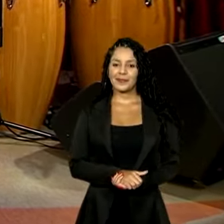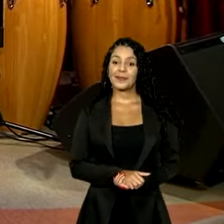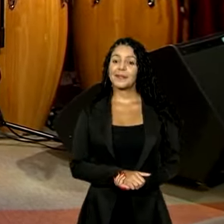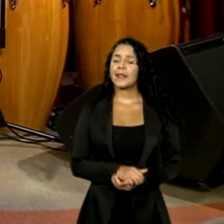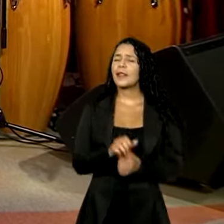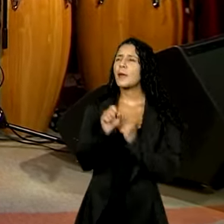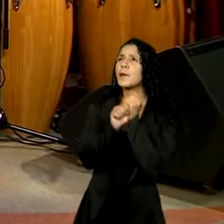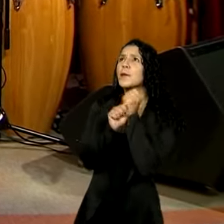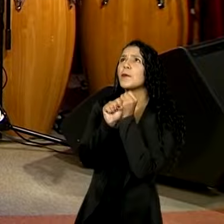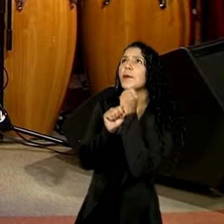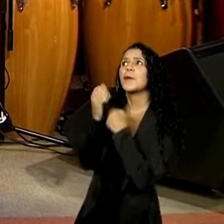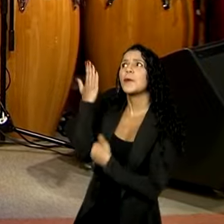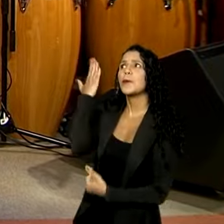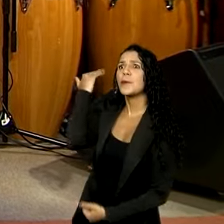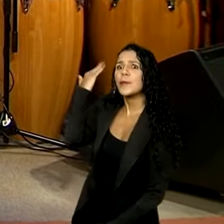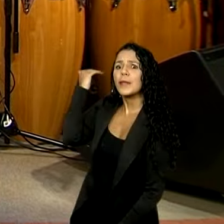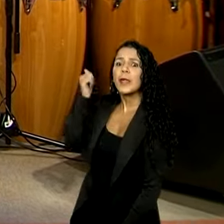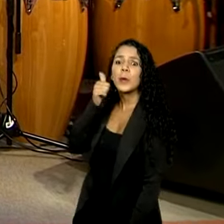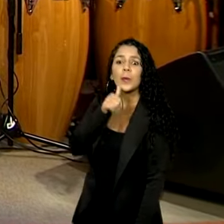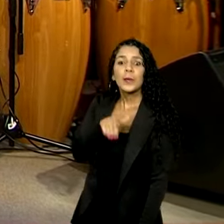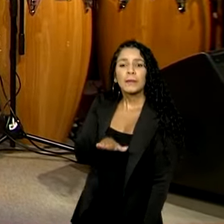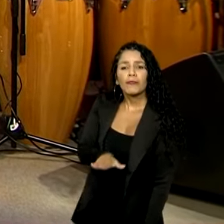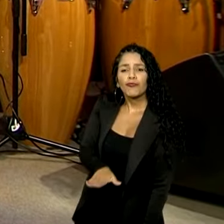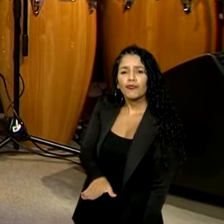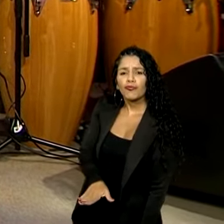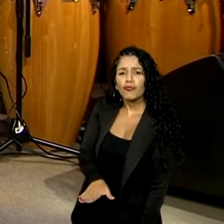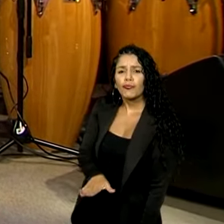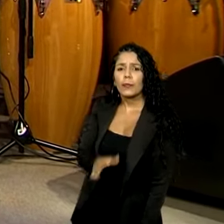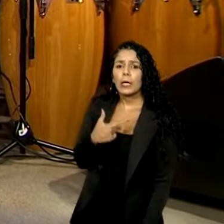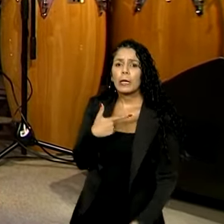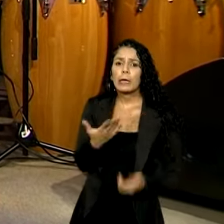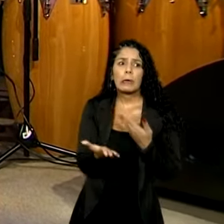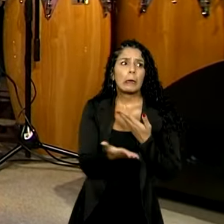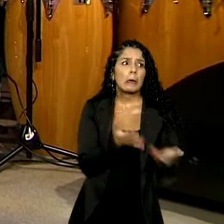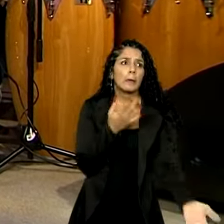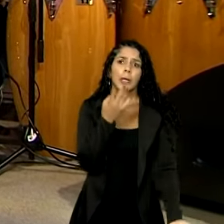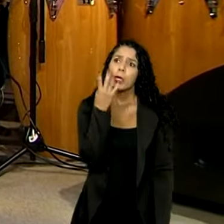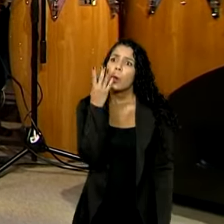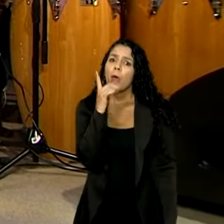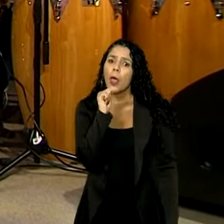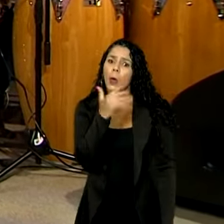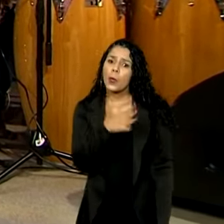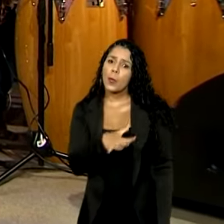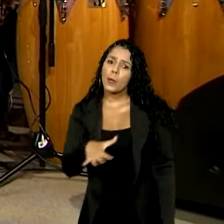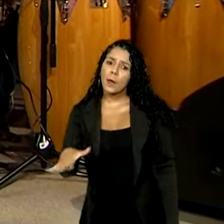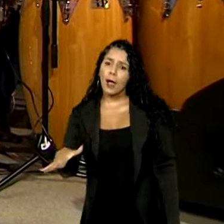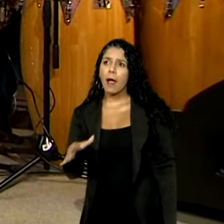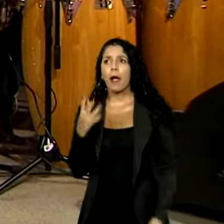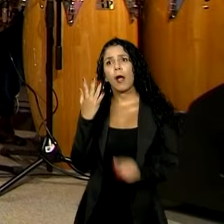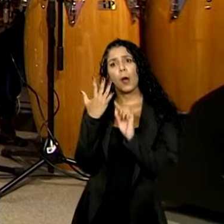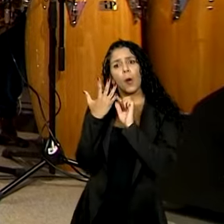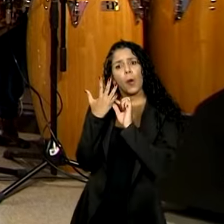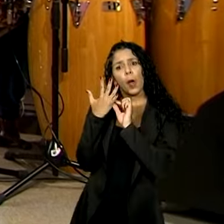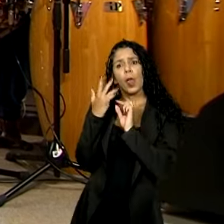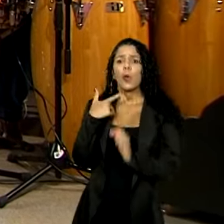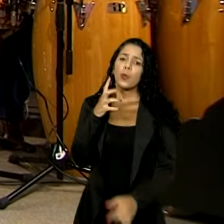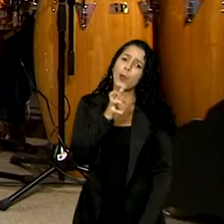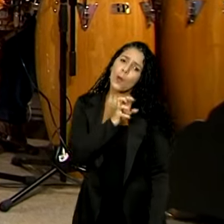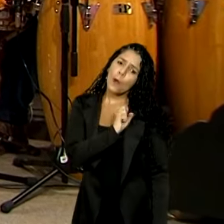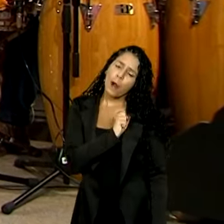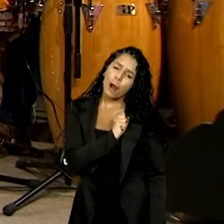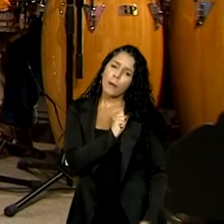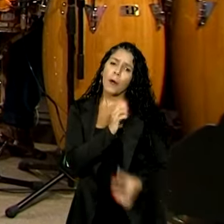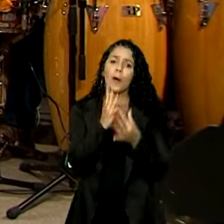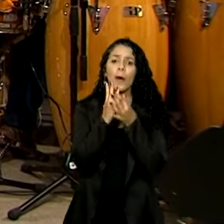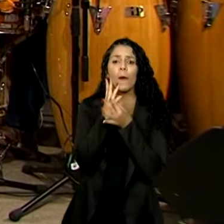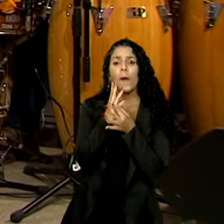Obrigada. Era uma vez uma menina pequena que perdeu o seu anel no mar. Era o anel do seu amor, era o anel